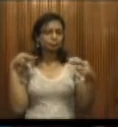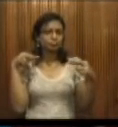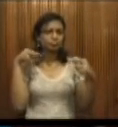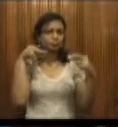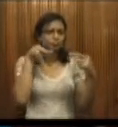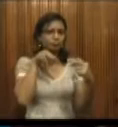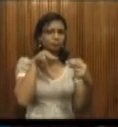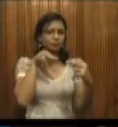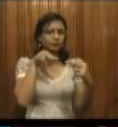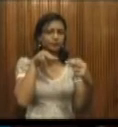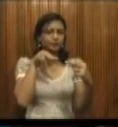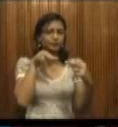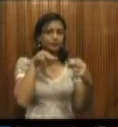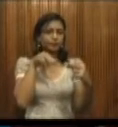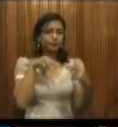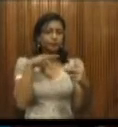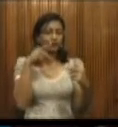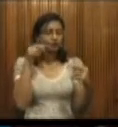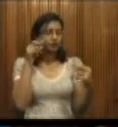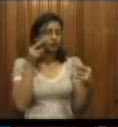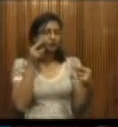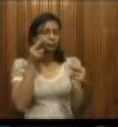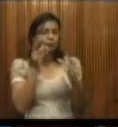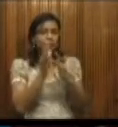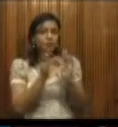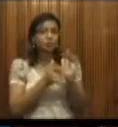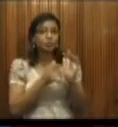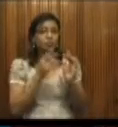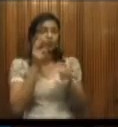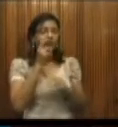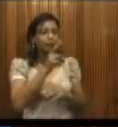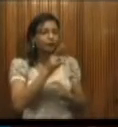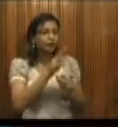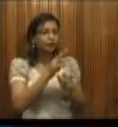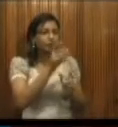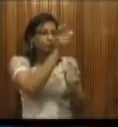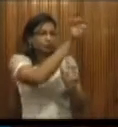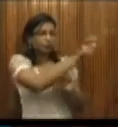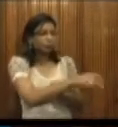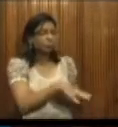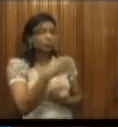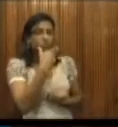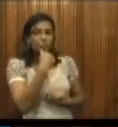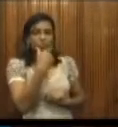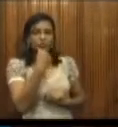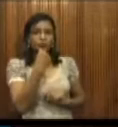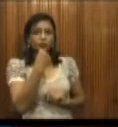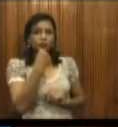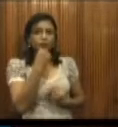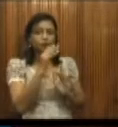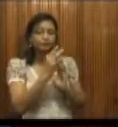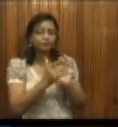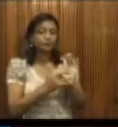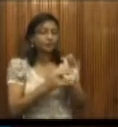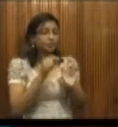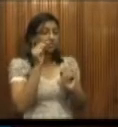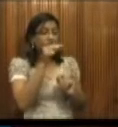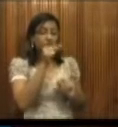texto diz. Jesus olha para aquele homem. E olhando para aquele homem, o texto fala: Jesus